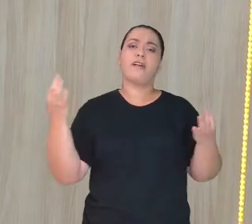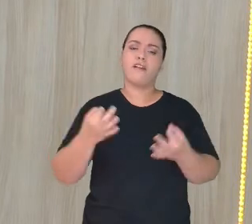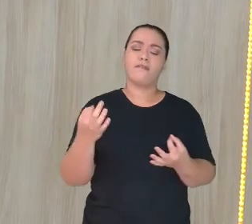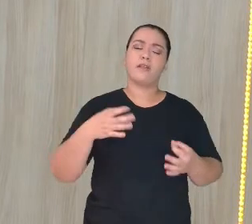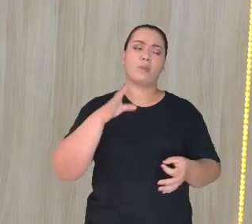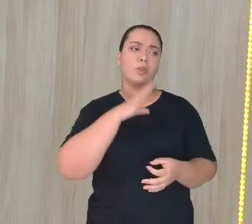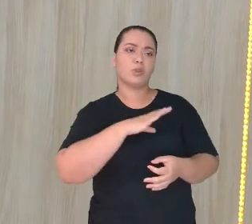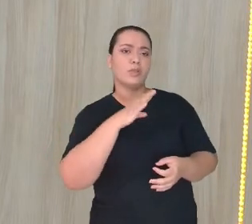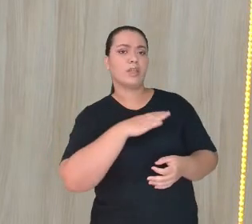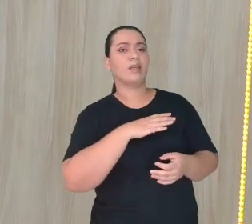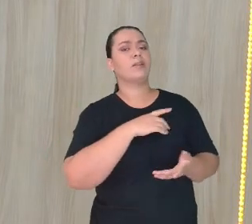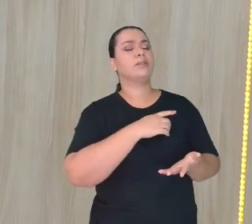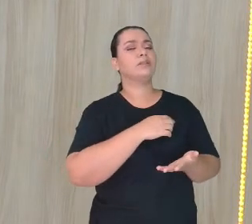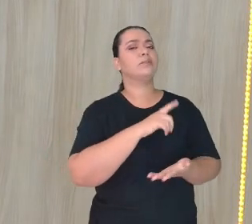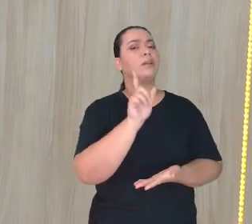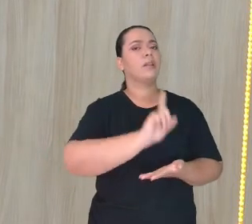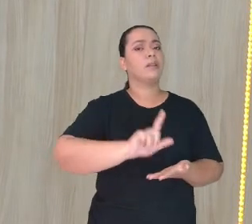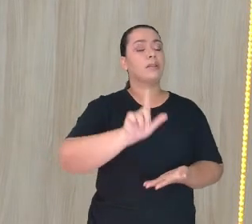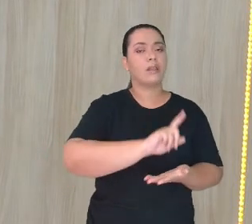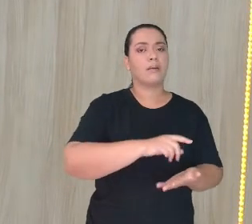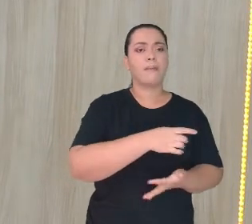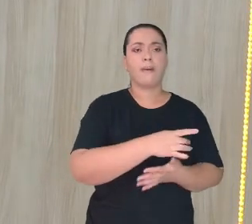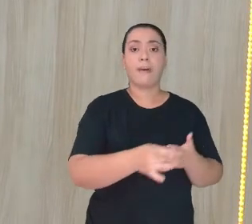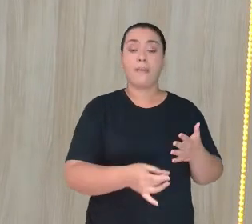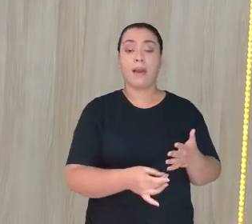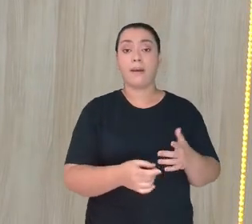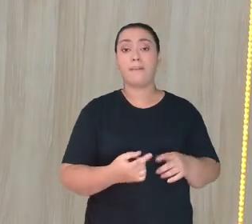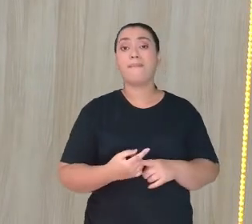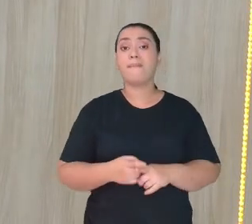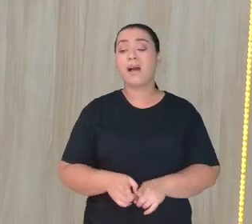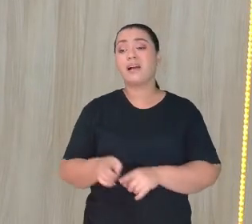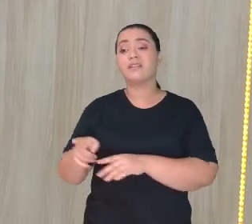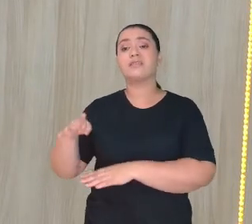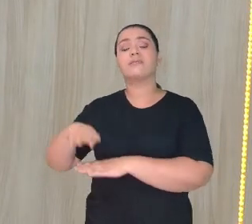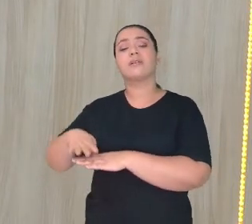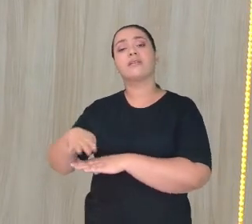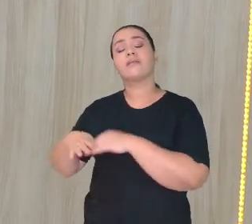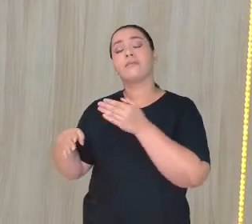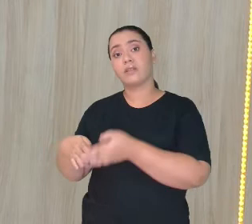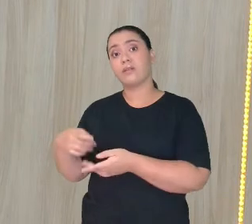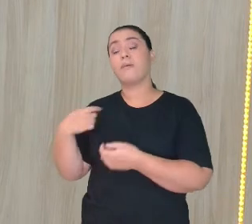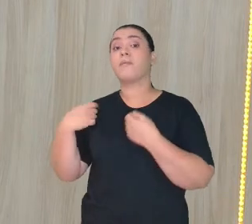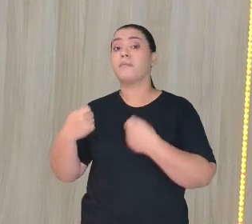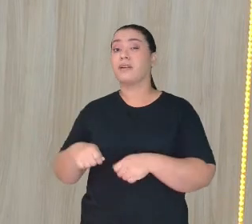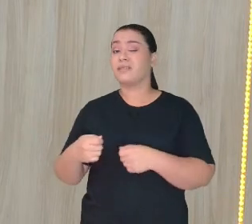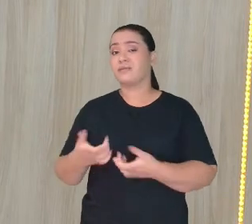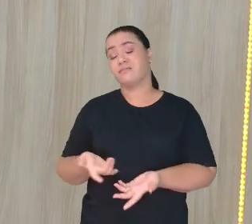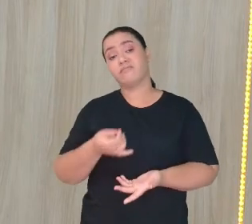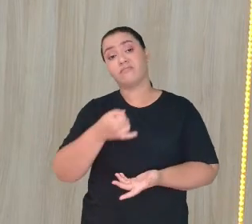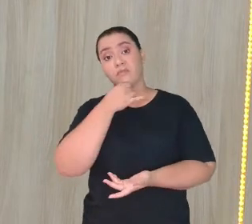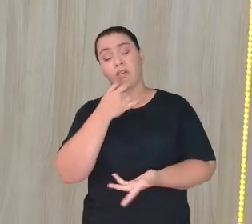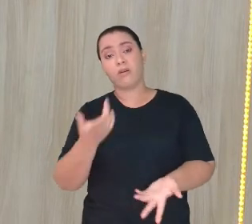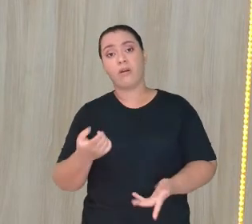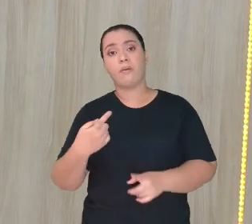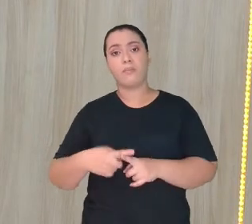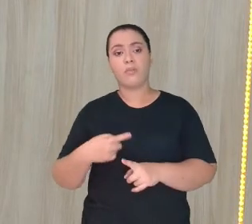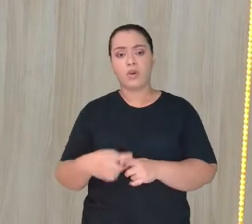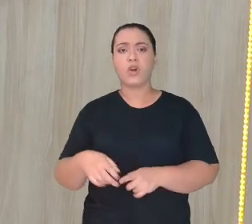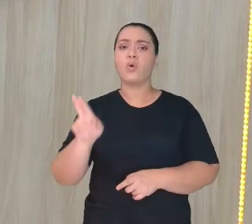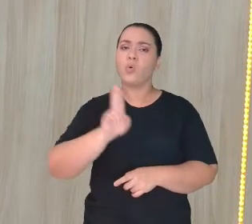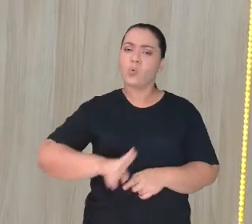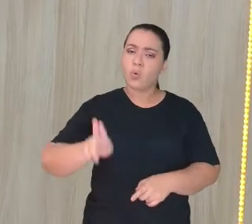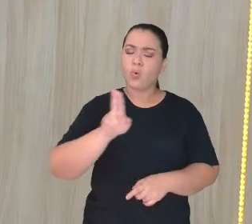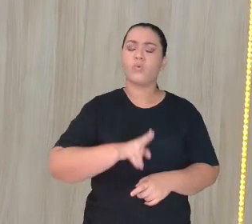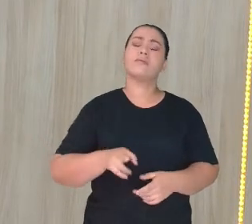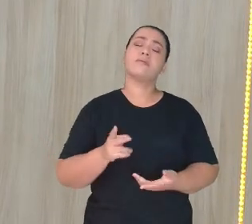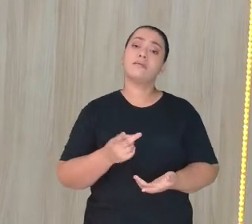Então, eu demorei para ficar razoavelmente boa em matemática, o que foi uma pena, porque é algo que a gente usa o dia inteiro,